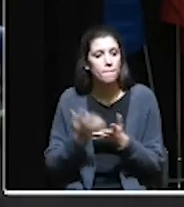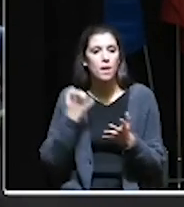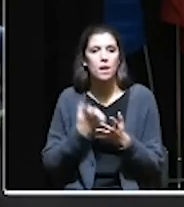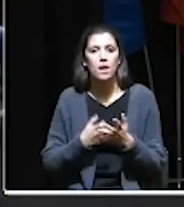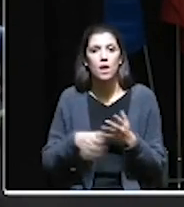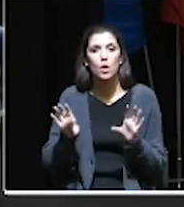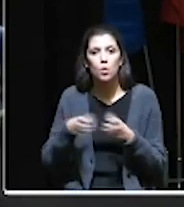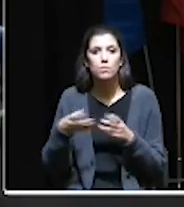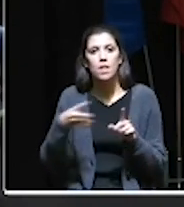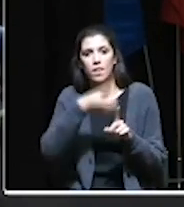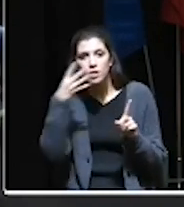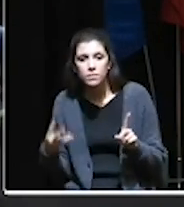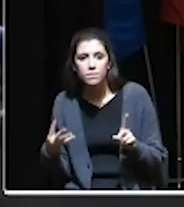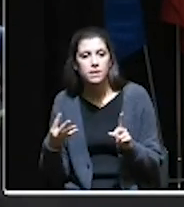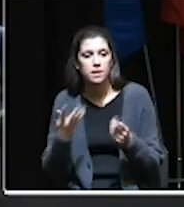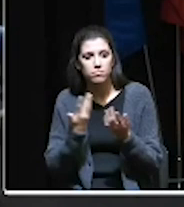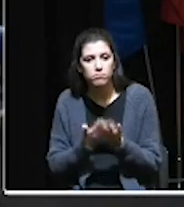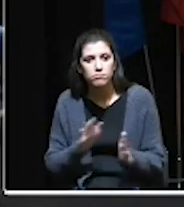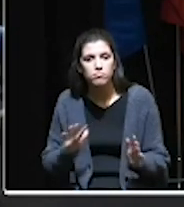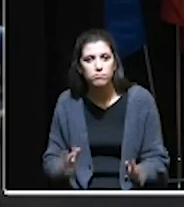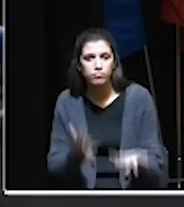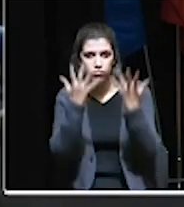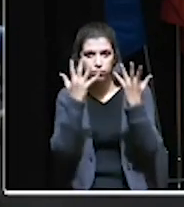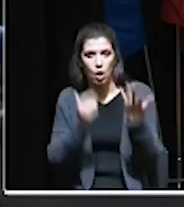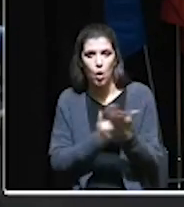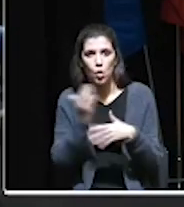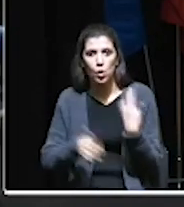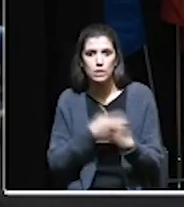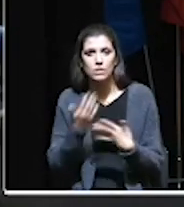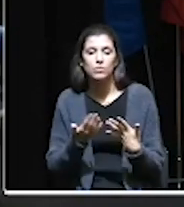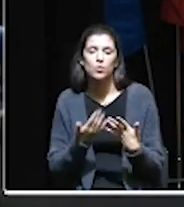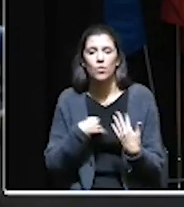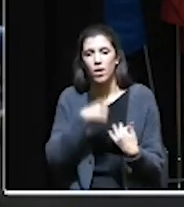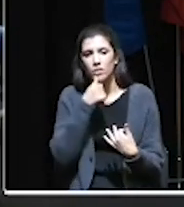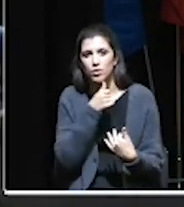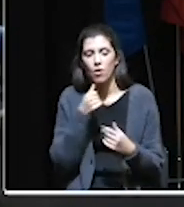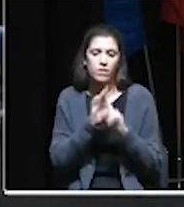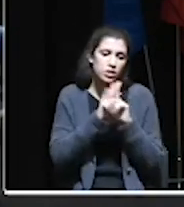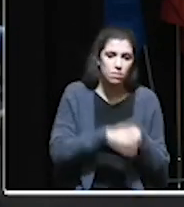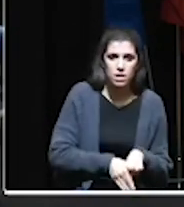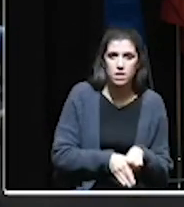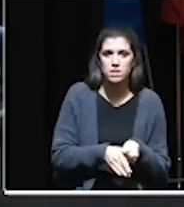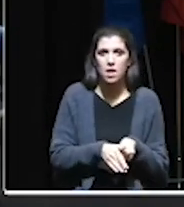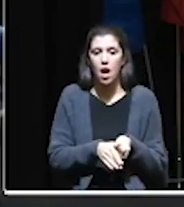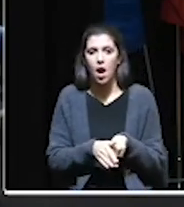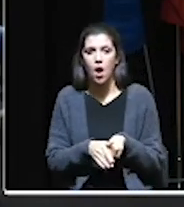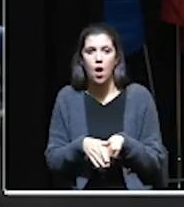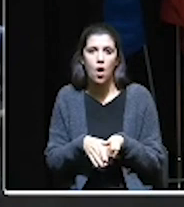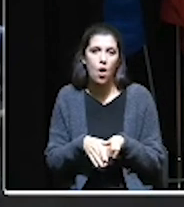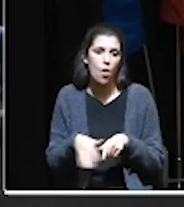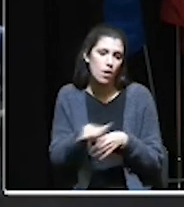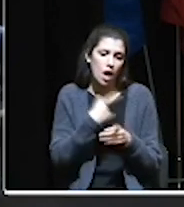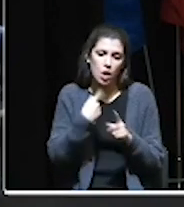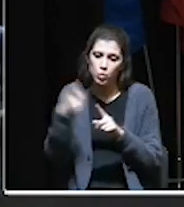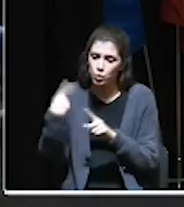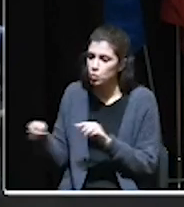comunidade LGBTQIA+, que continuam a ser inúmeras vezes vítimas de discriminação em várias vertentes,